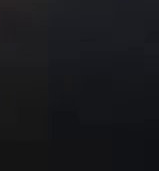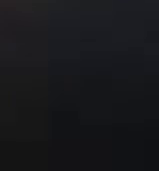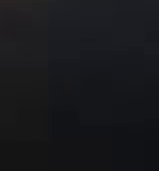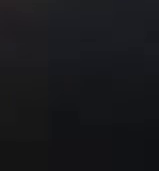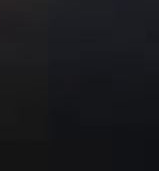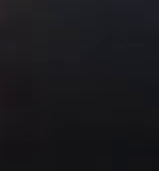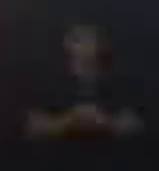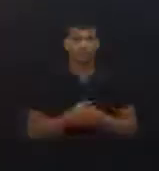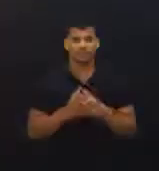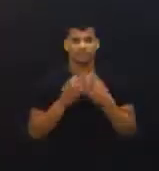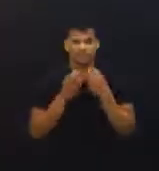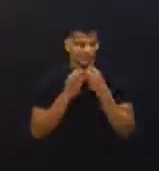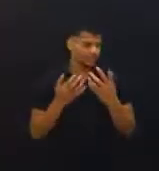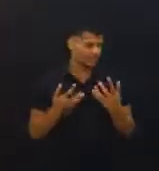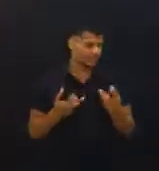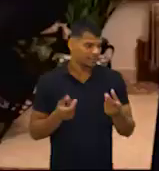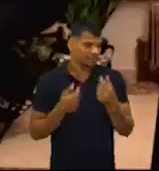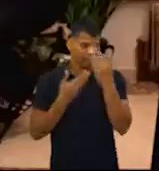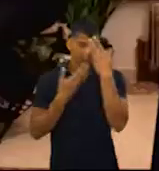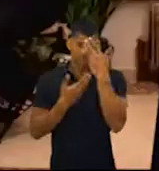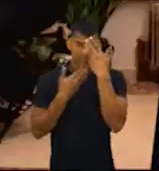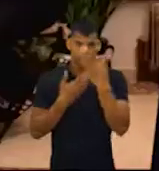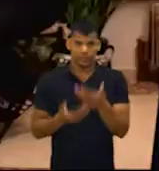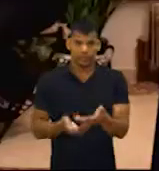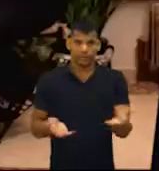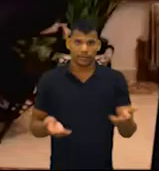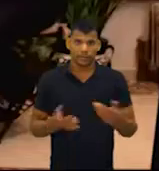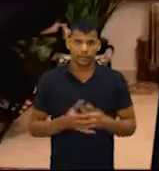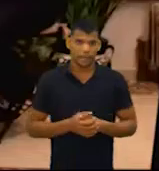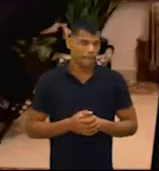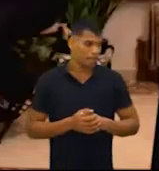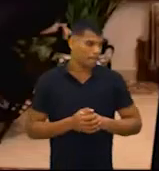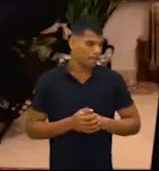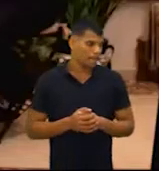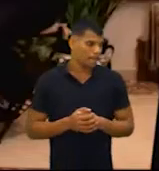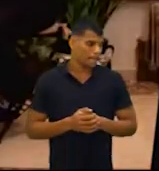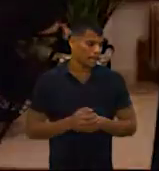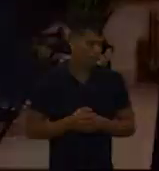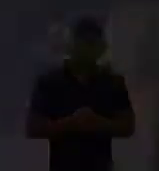Bom demais, obrigado do céu. Obrigado a vocês também. Vai.